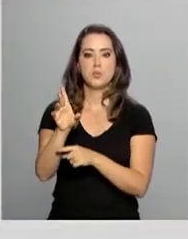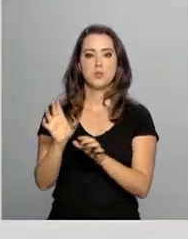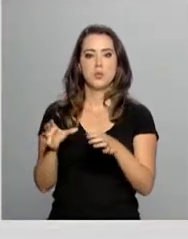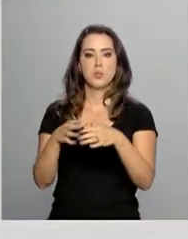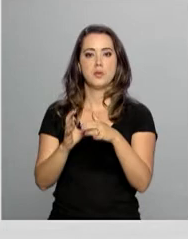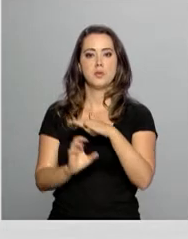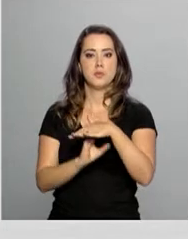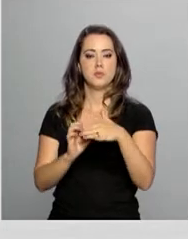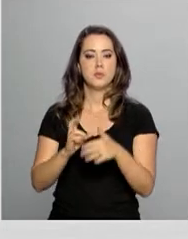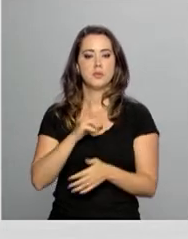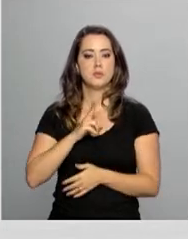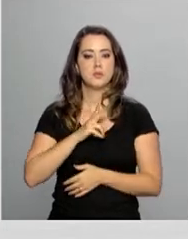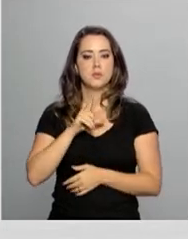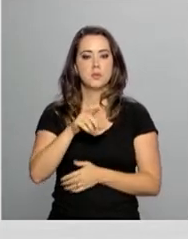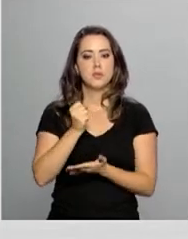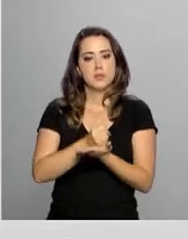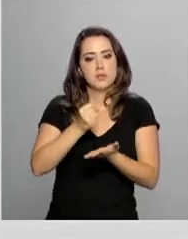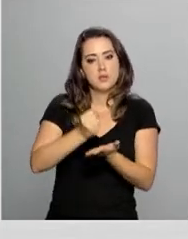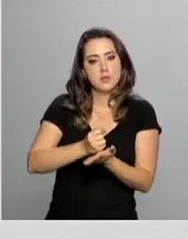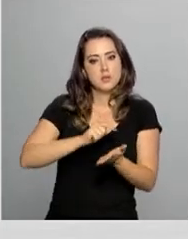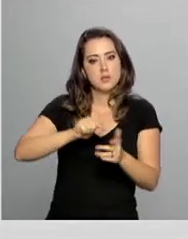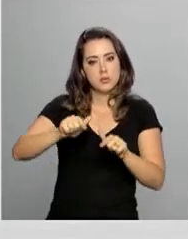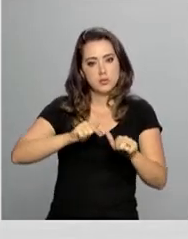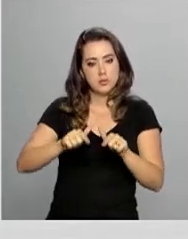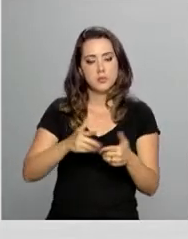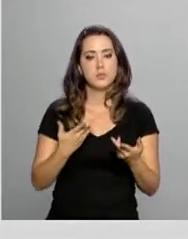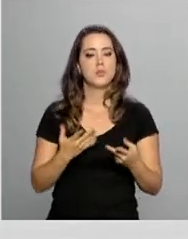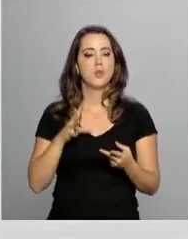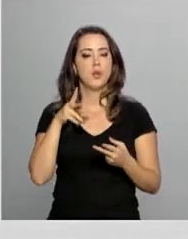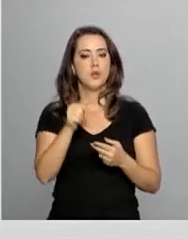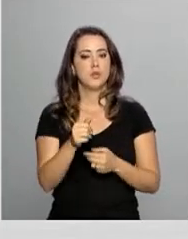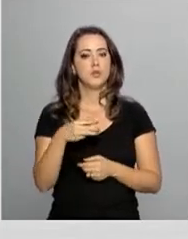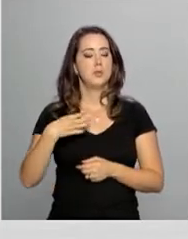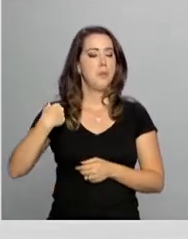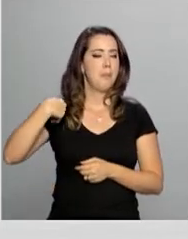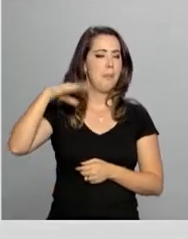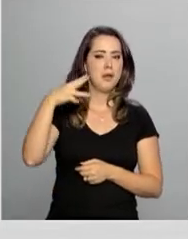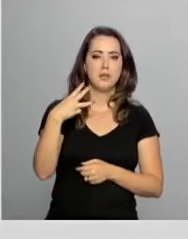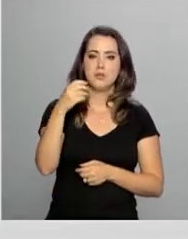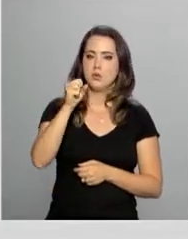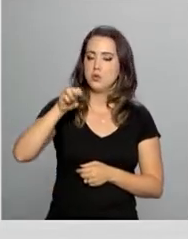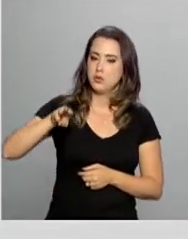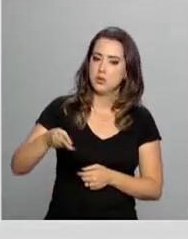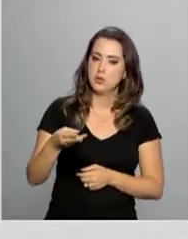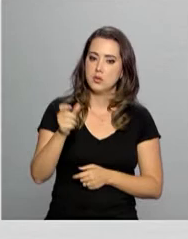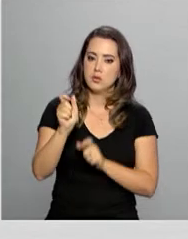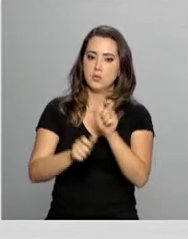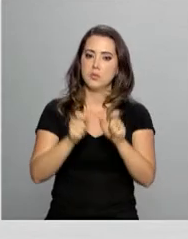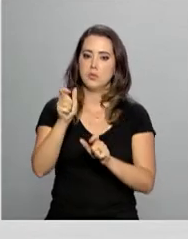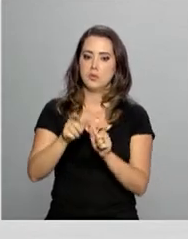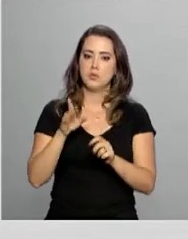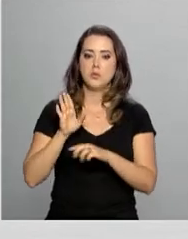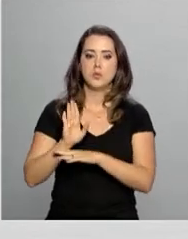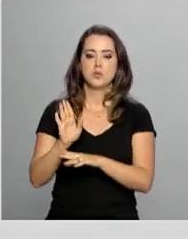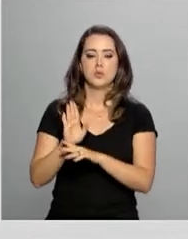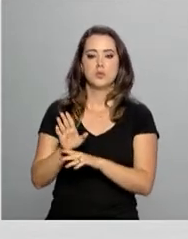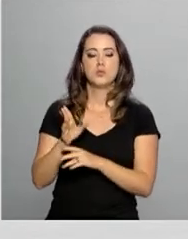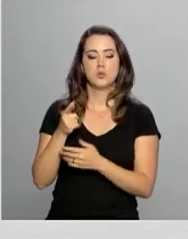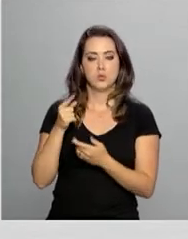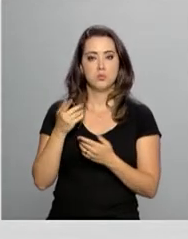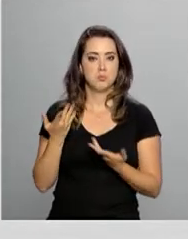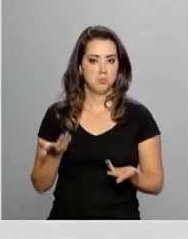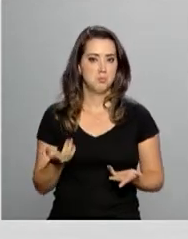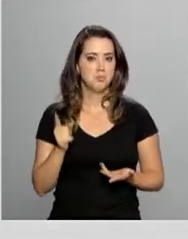da iniciativa privada que têm carteira assinada. Ao todo, mais de 38 milhões podem ser